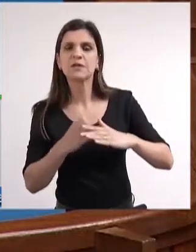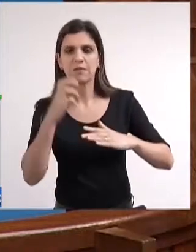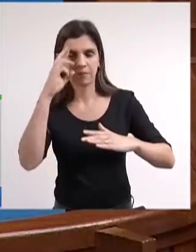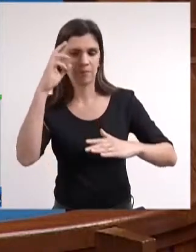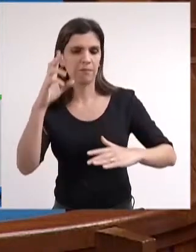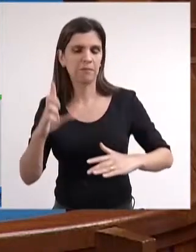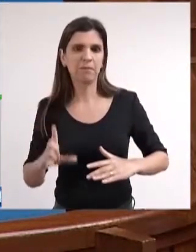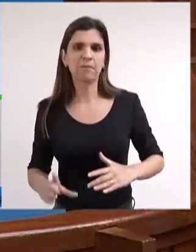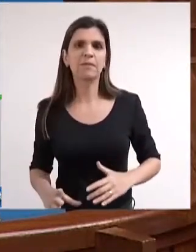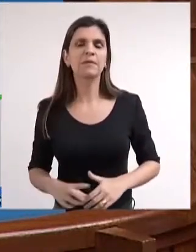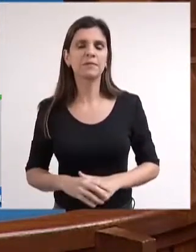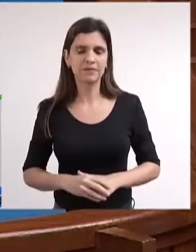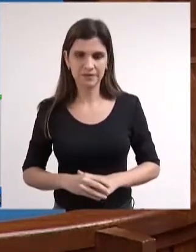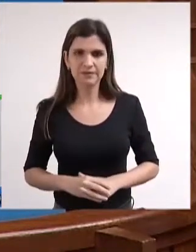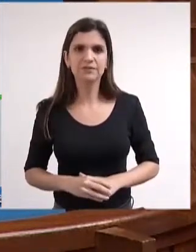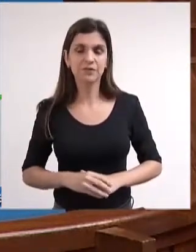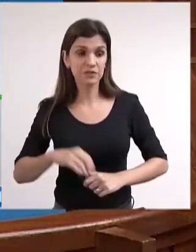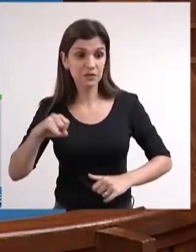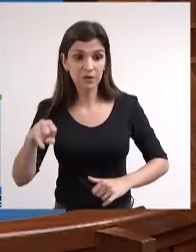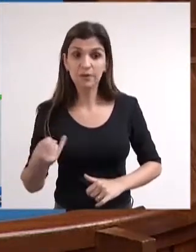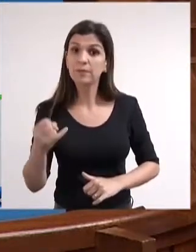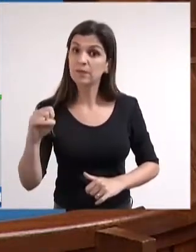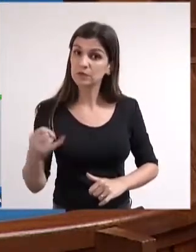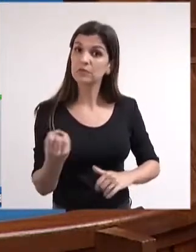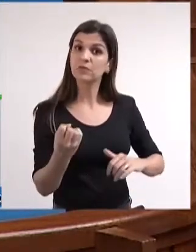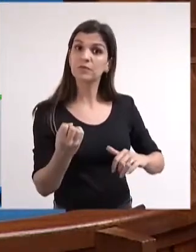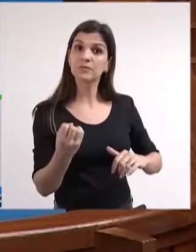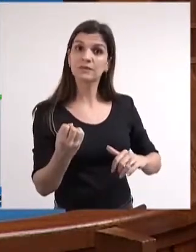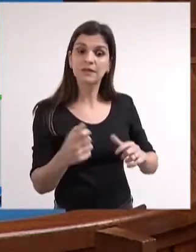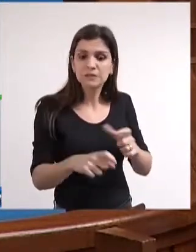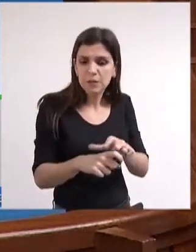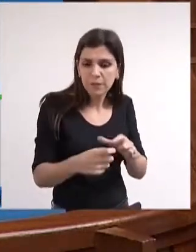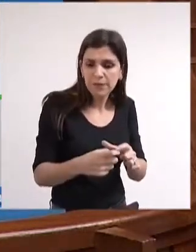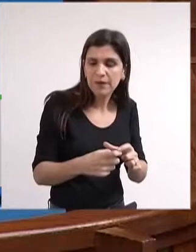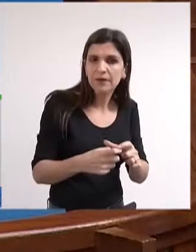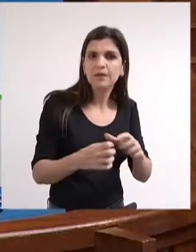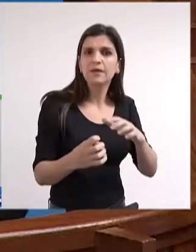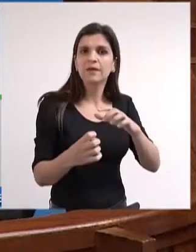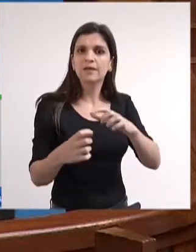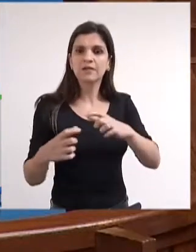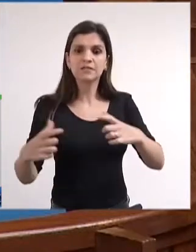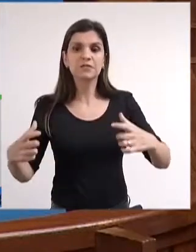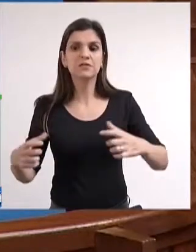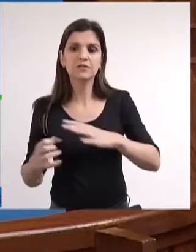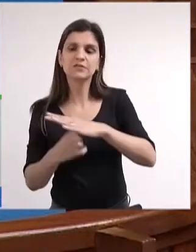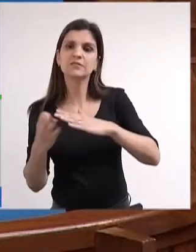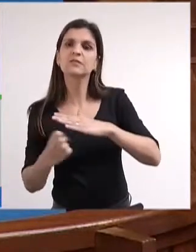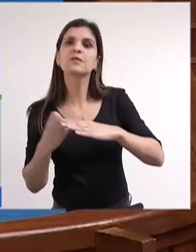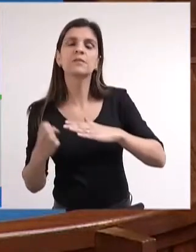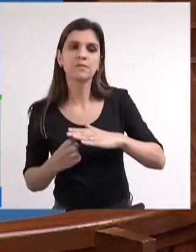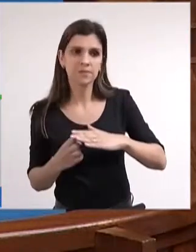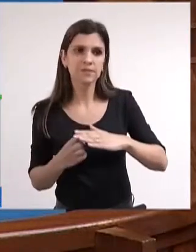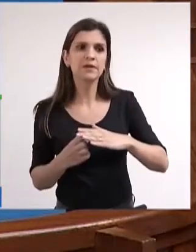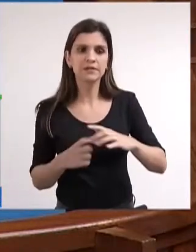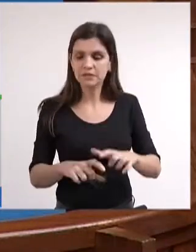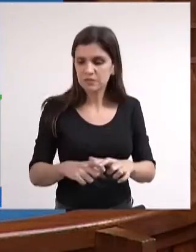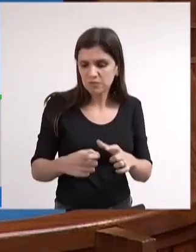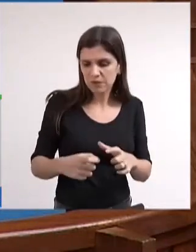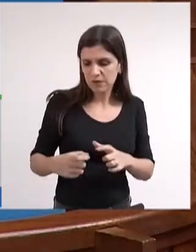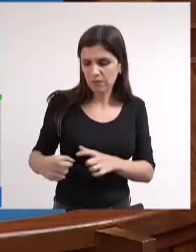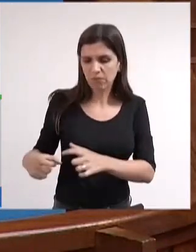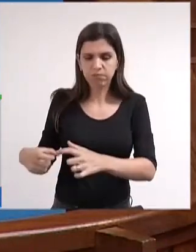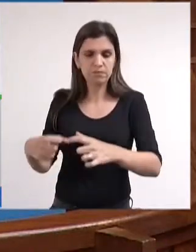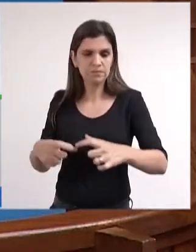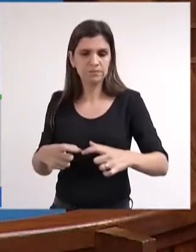vem feito, pelas oportunidades pelas pequenas empresas, abrindo oportunidade para que as pequenas empresas